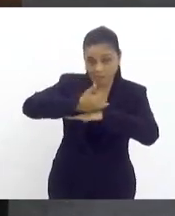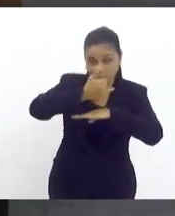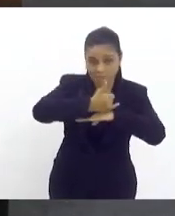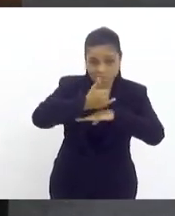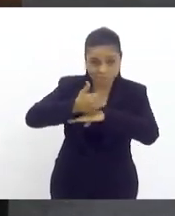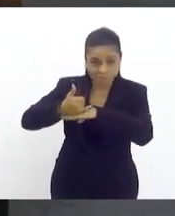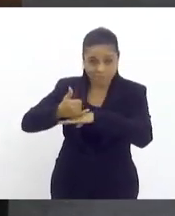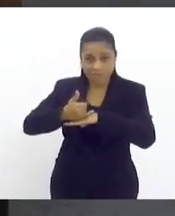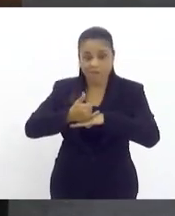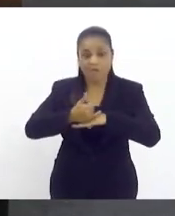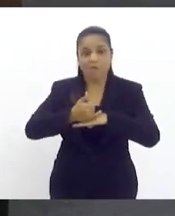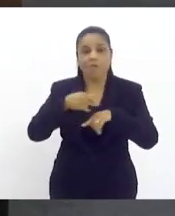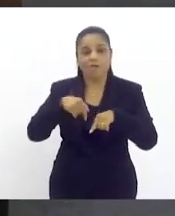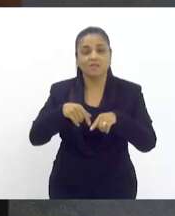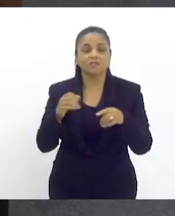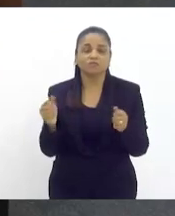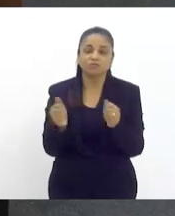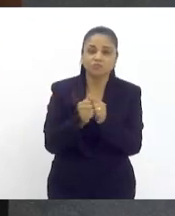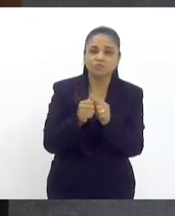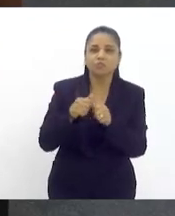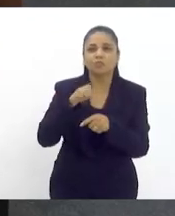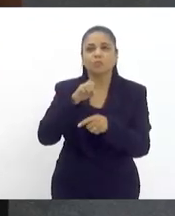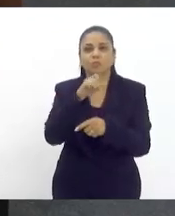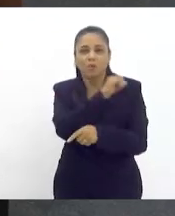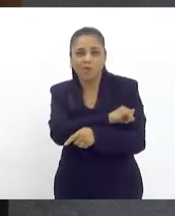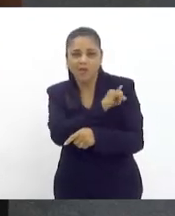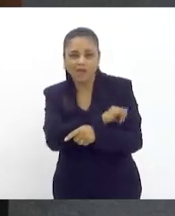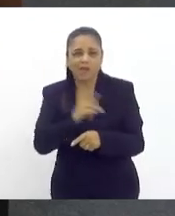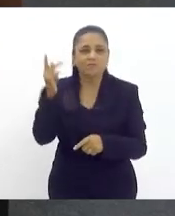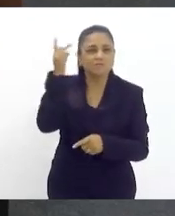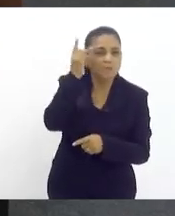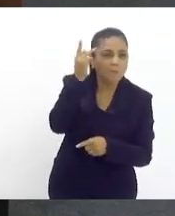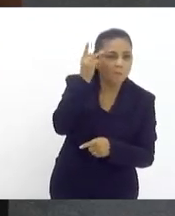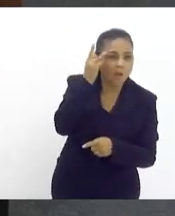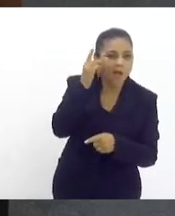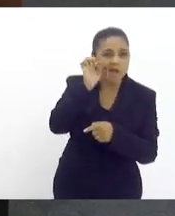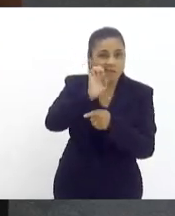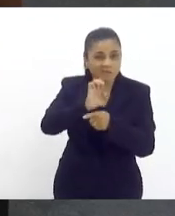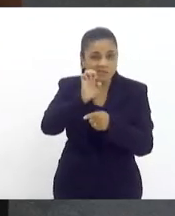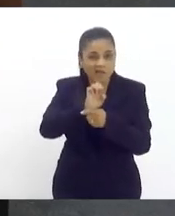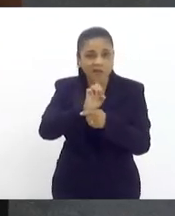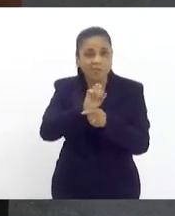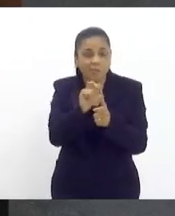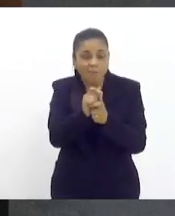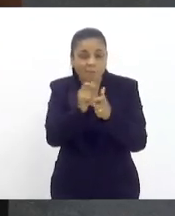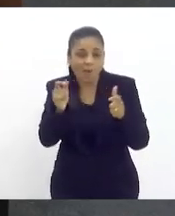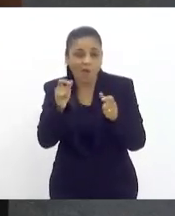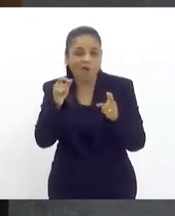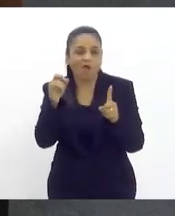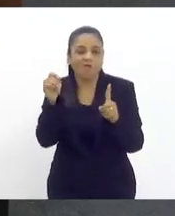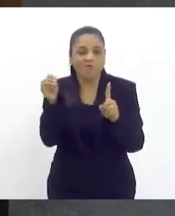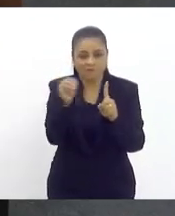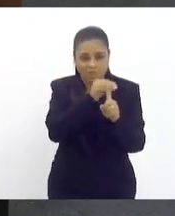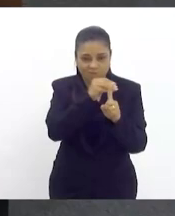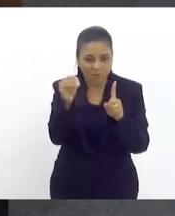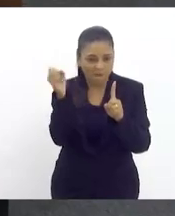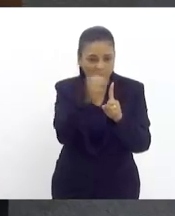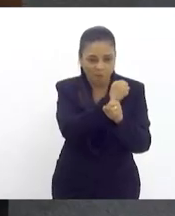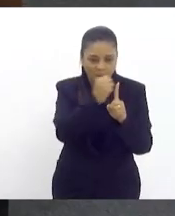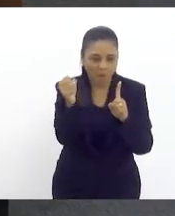acho o Rio de Janeiro hoje junto São Paulo é o estado com maior índice de feminicídio do Brasil